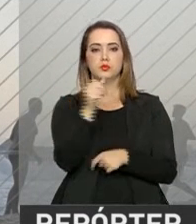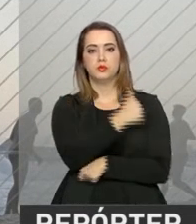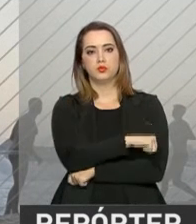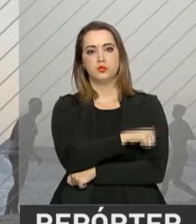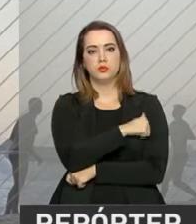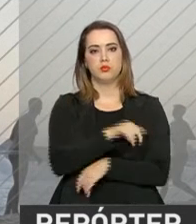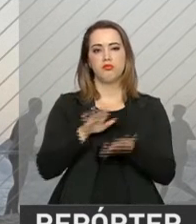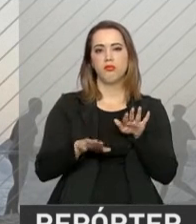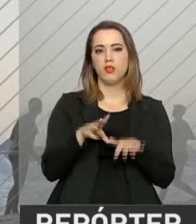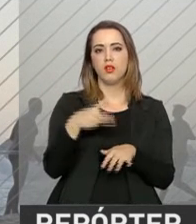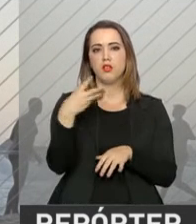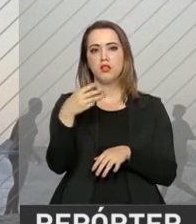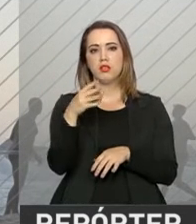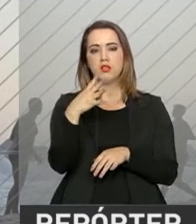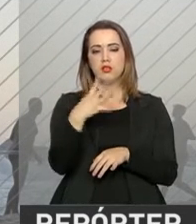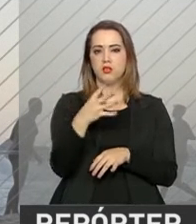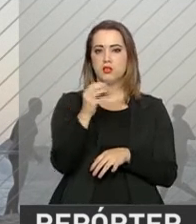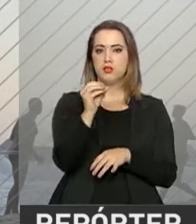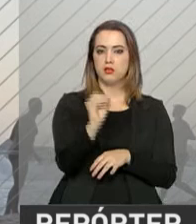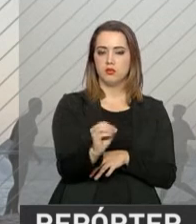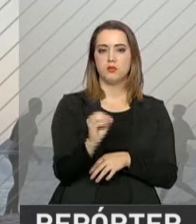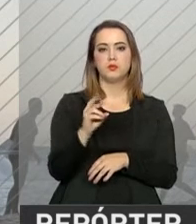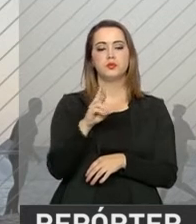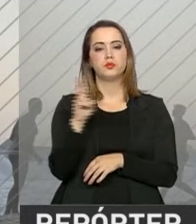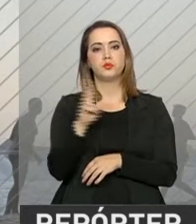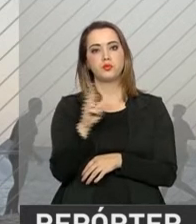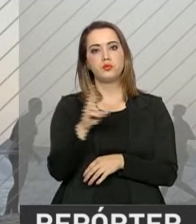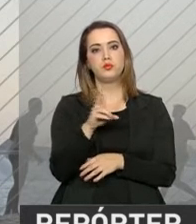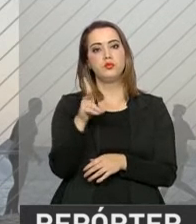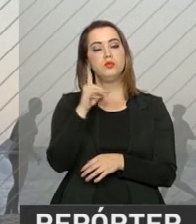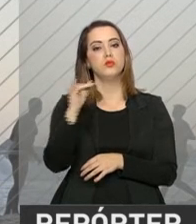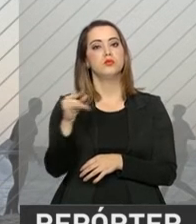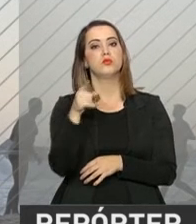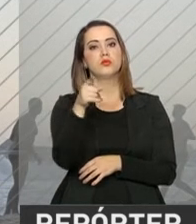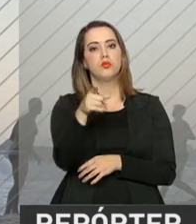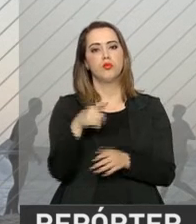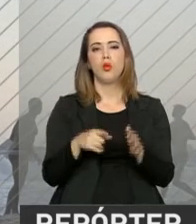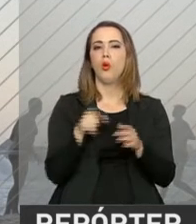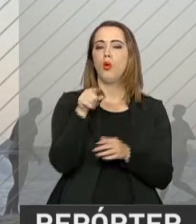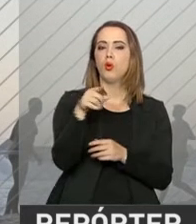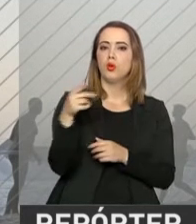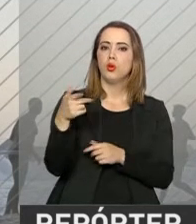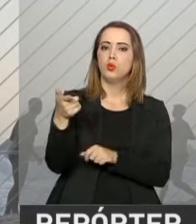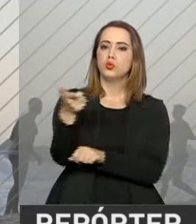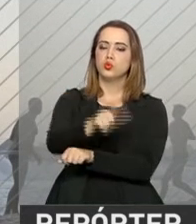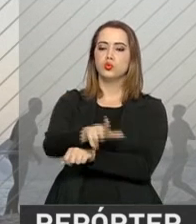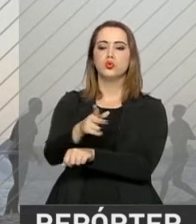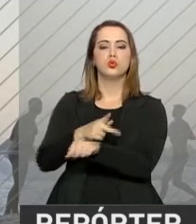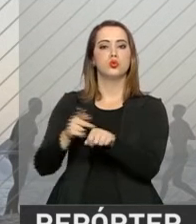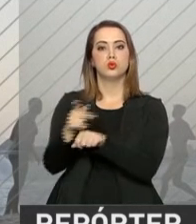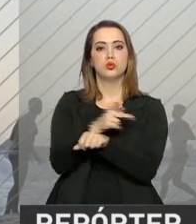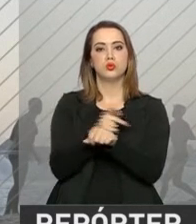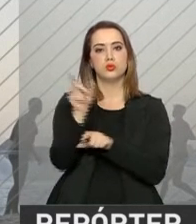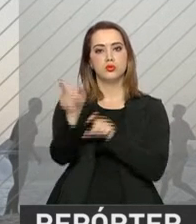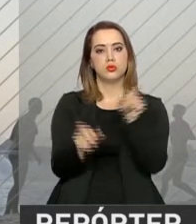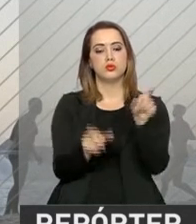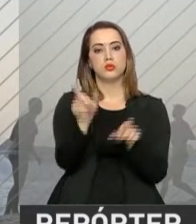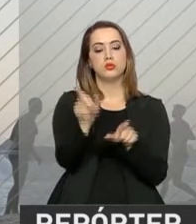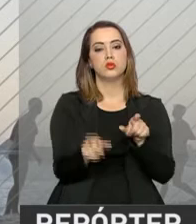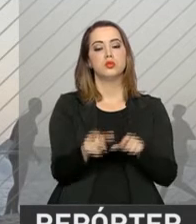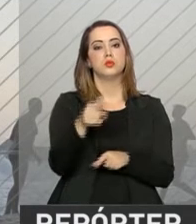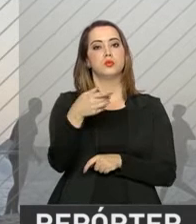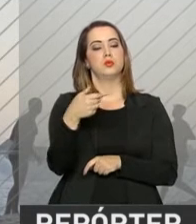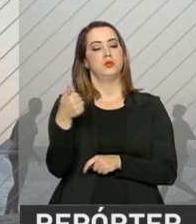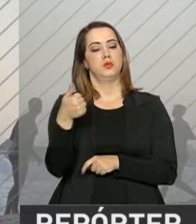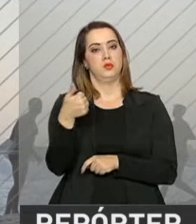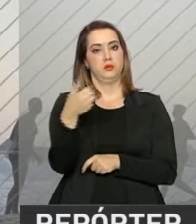de R$ 340 por dia. Já o estrangeiro ficou quase 12 dias e gastou US$ 103